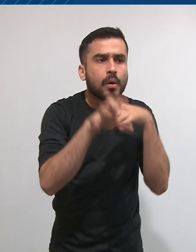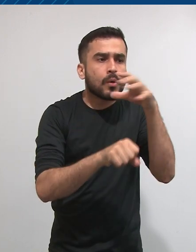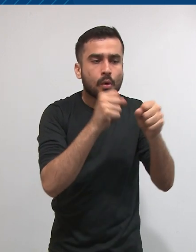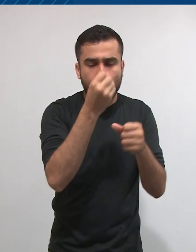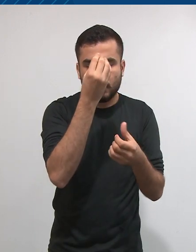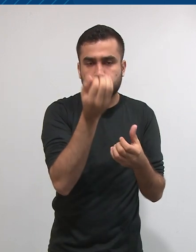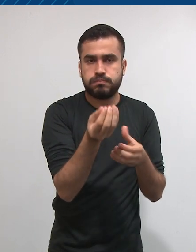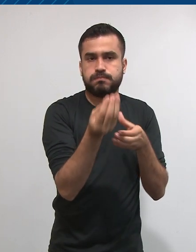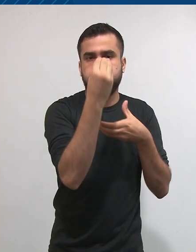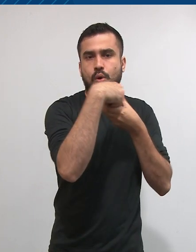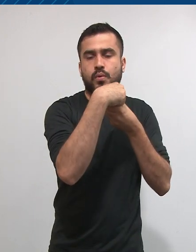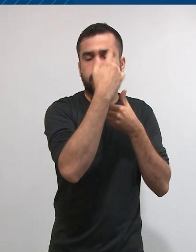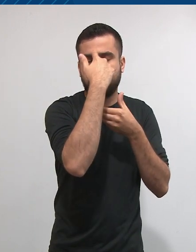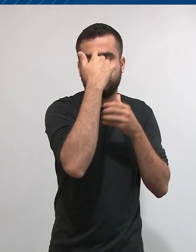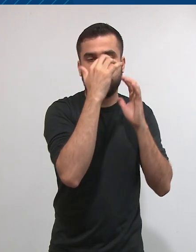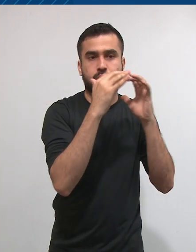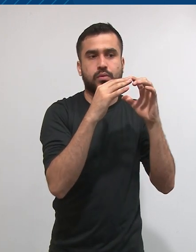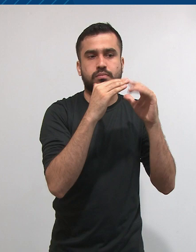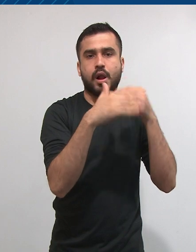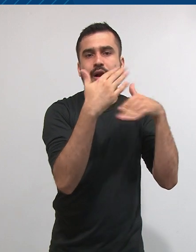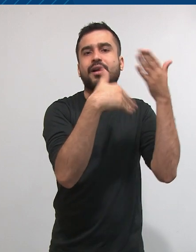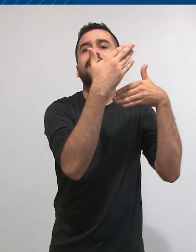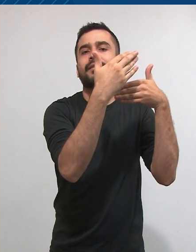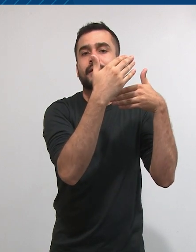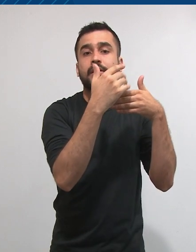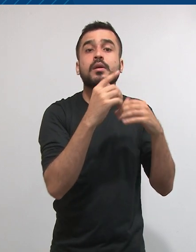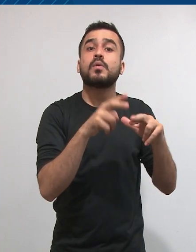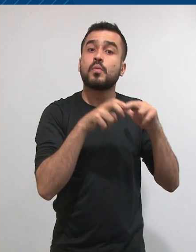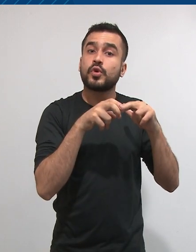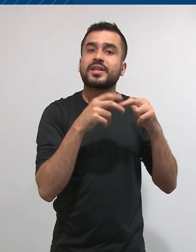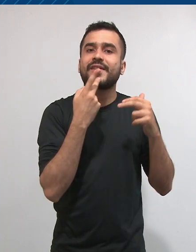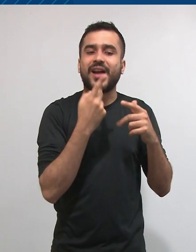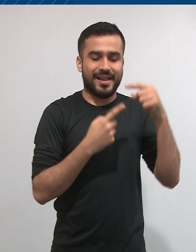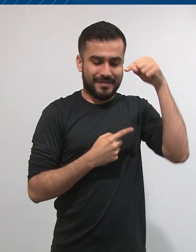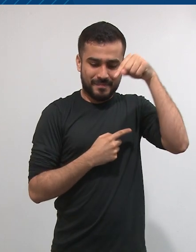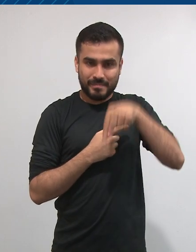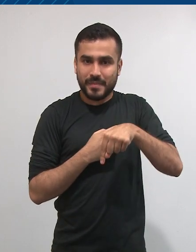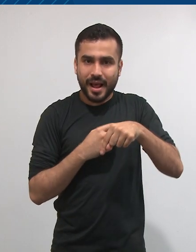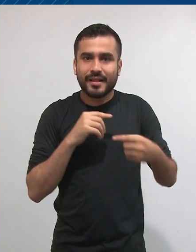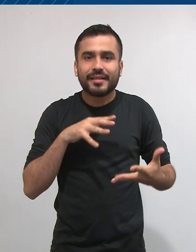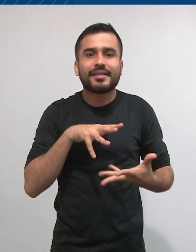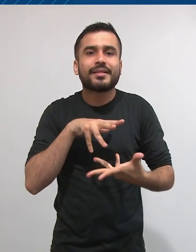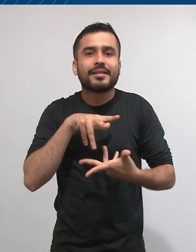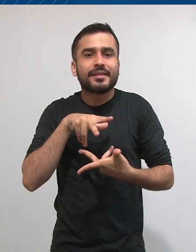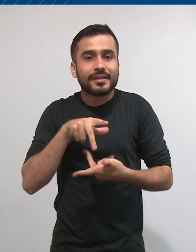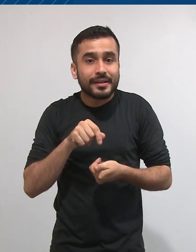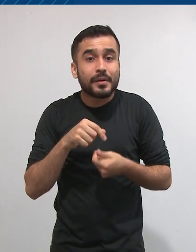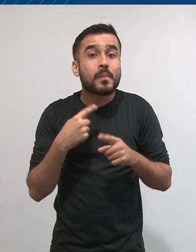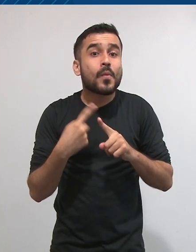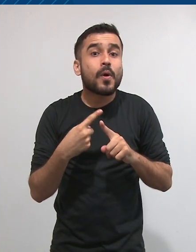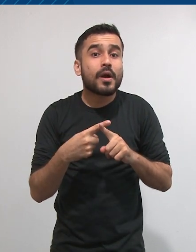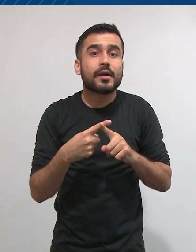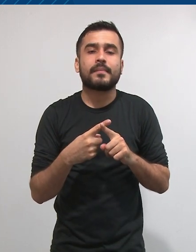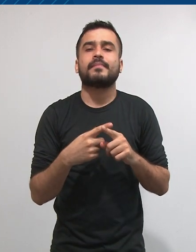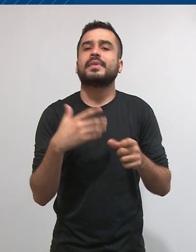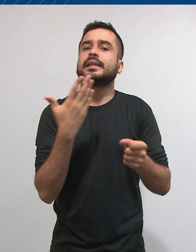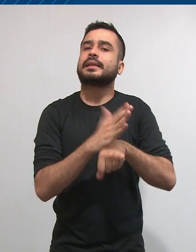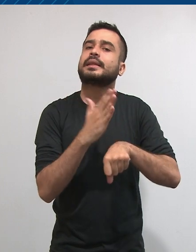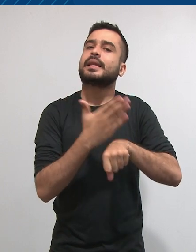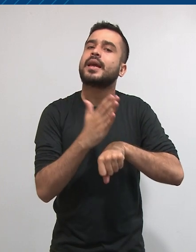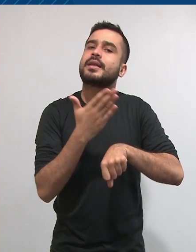realidade. As ideias estão na realidade. Por isso ele aponta para a Terra. Então, é preciso